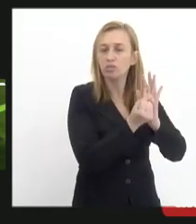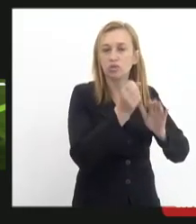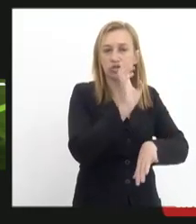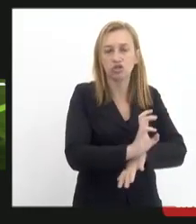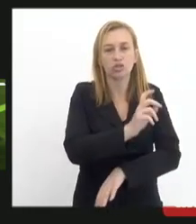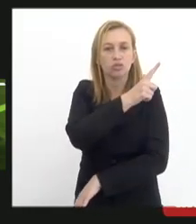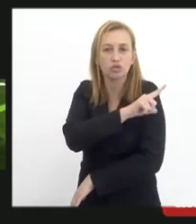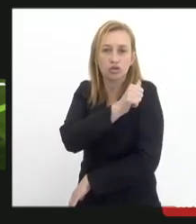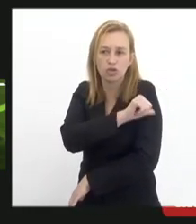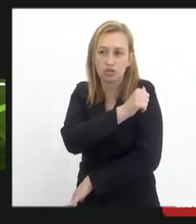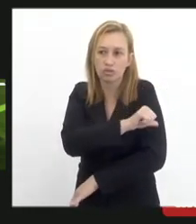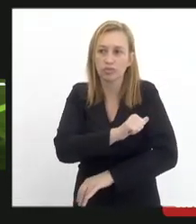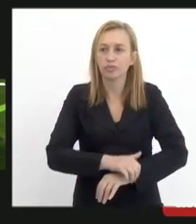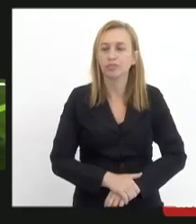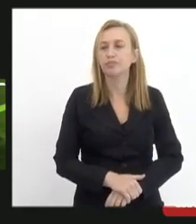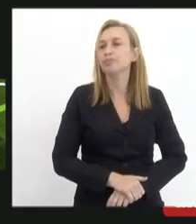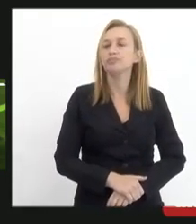Janeiro.